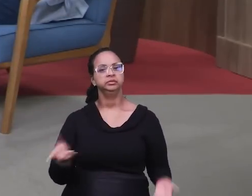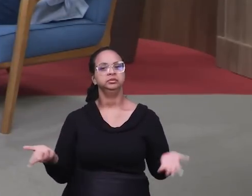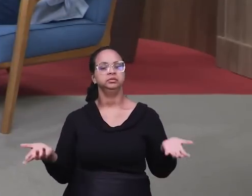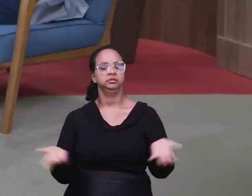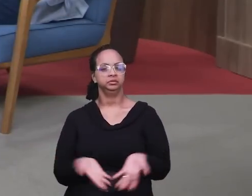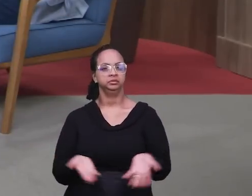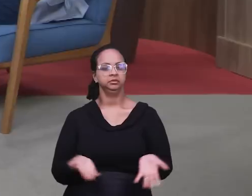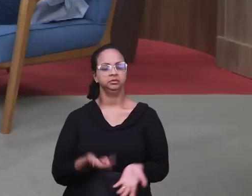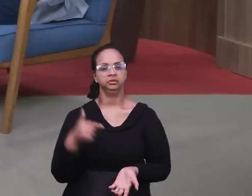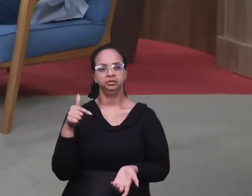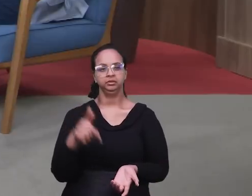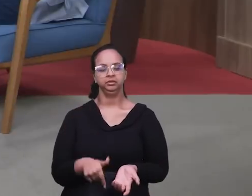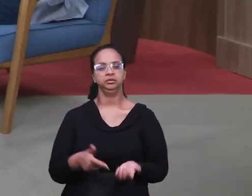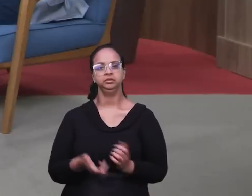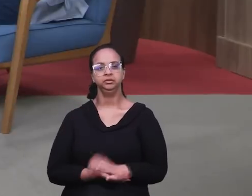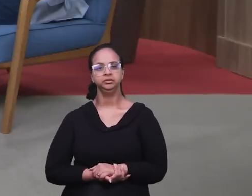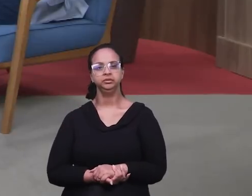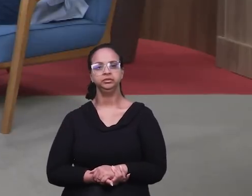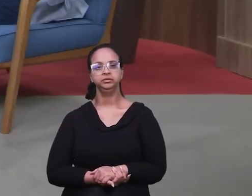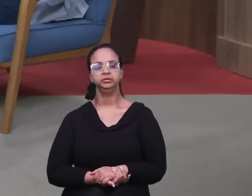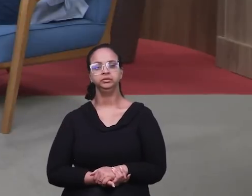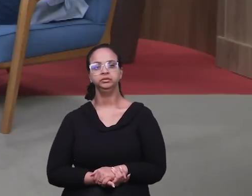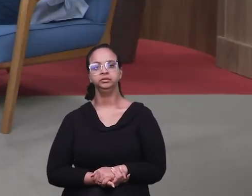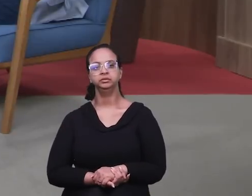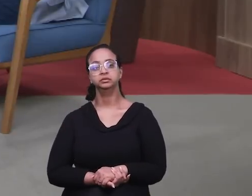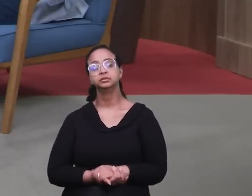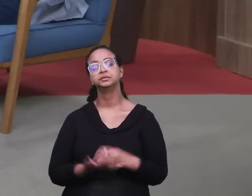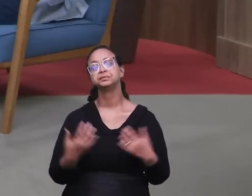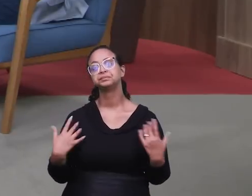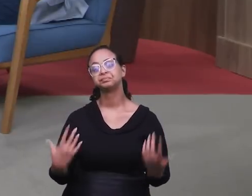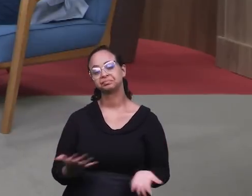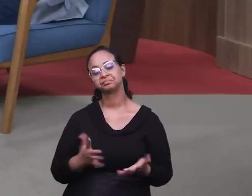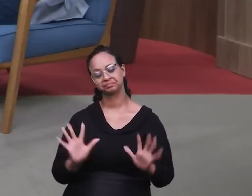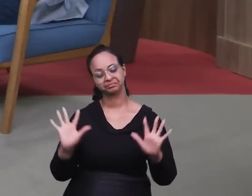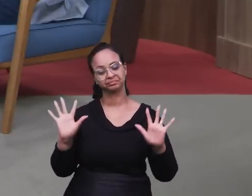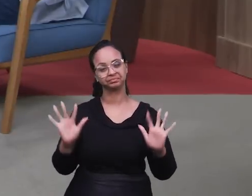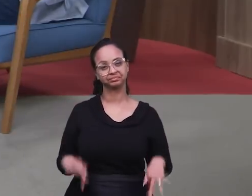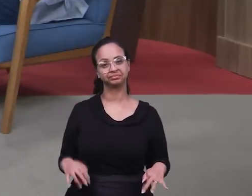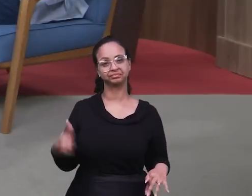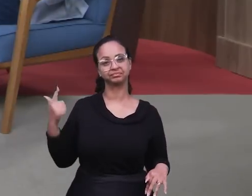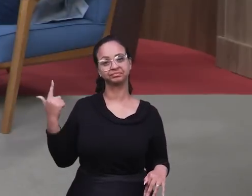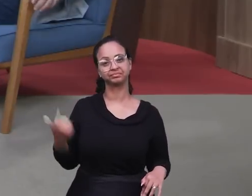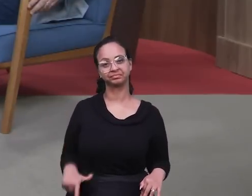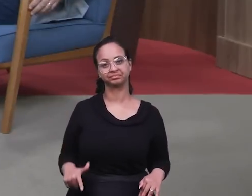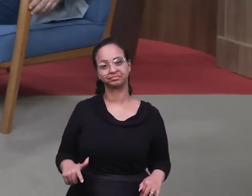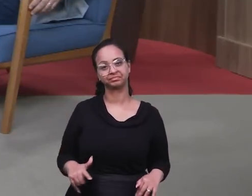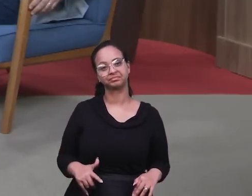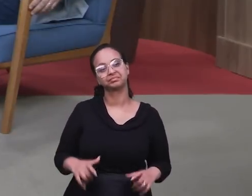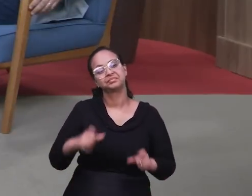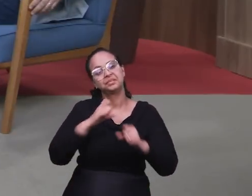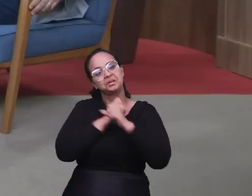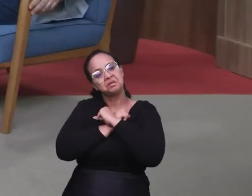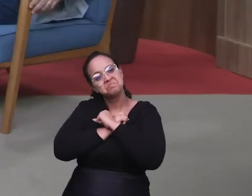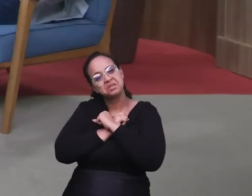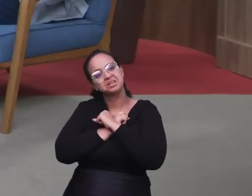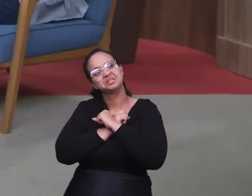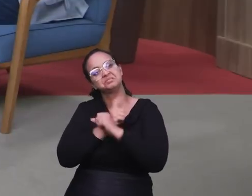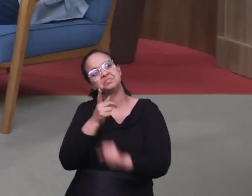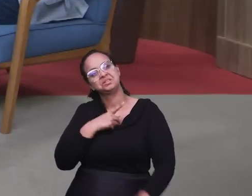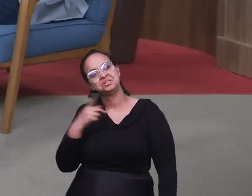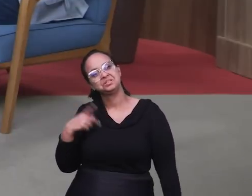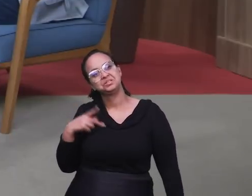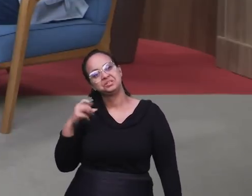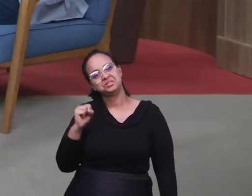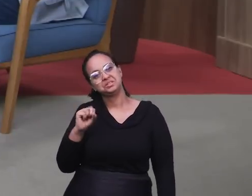vai aparecer aqui na próxima edição desse quadro Lições do Manaim. Daniel, chegamos ao final mais uma vez